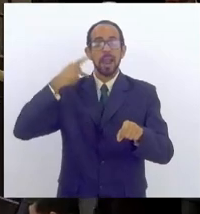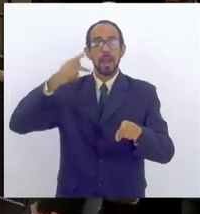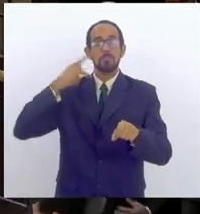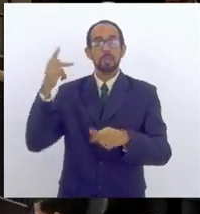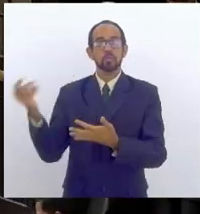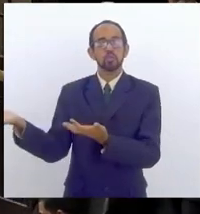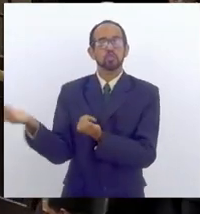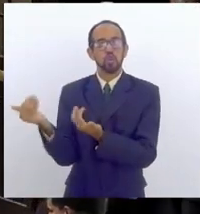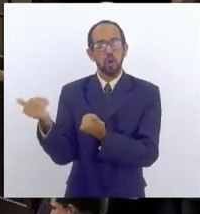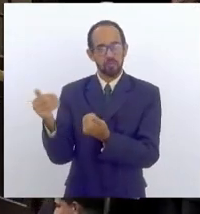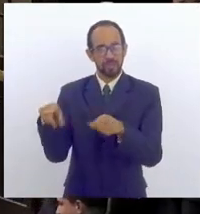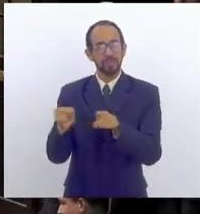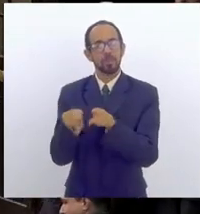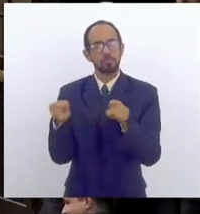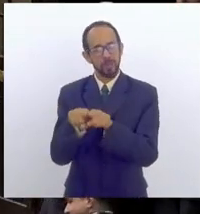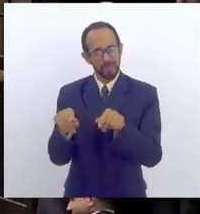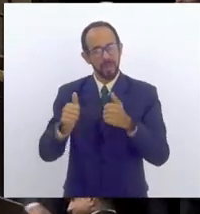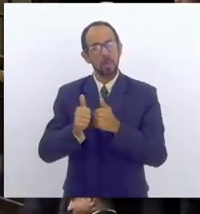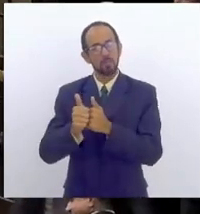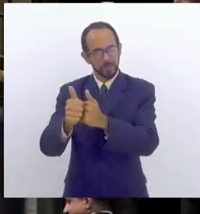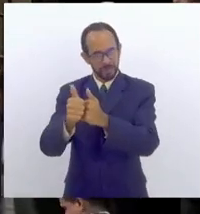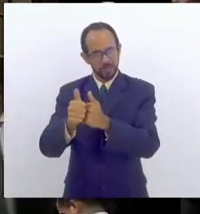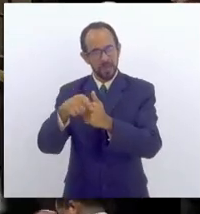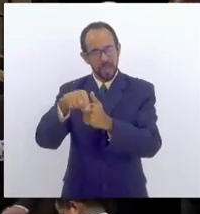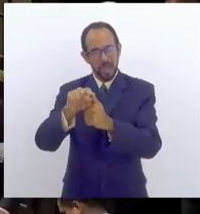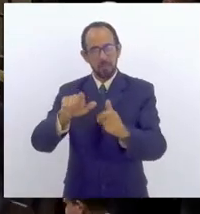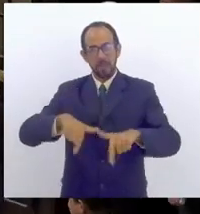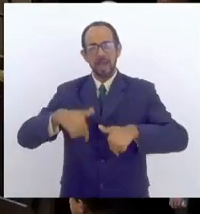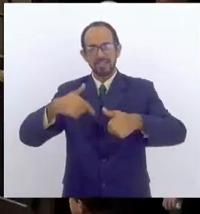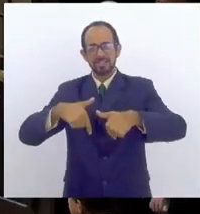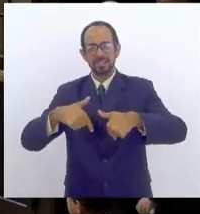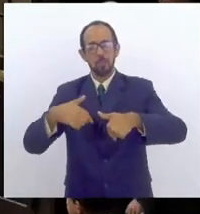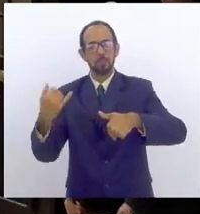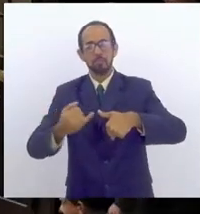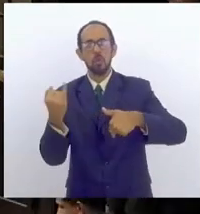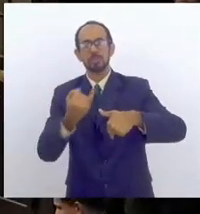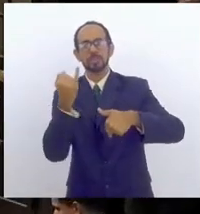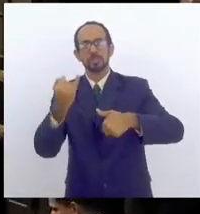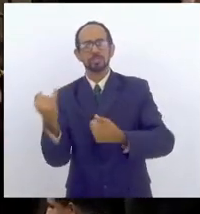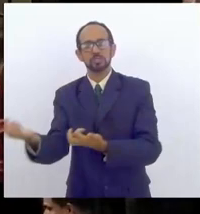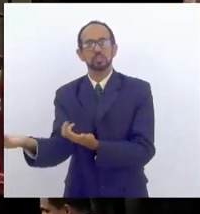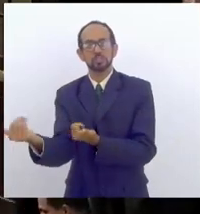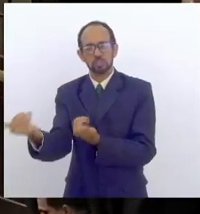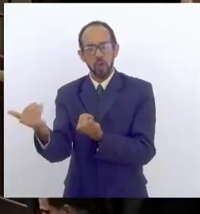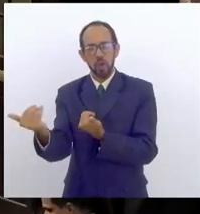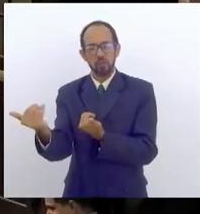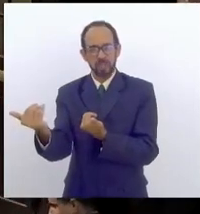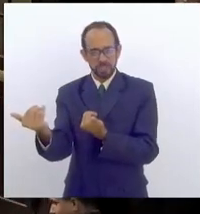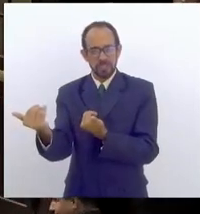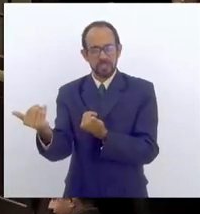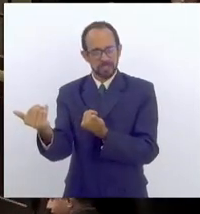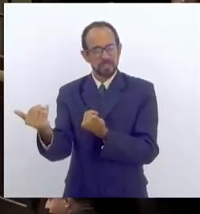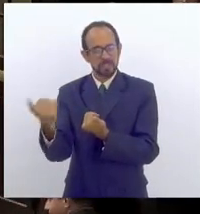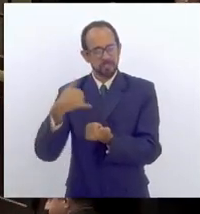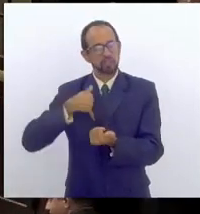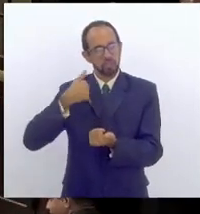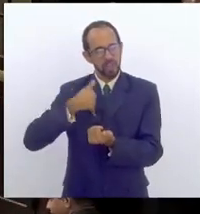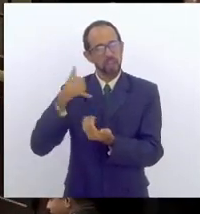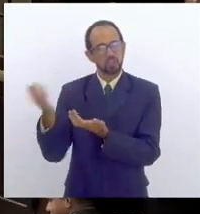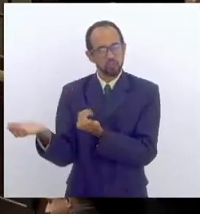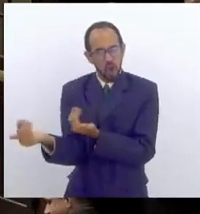Uma iniciativa bacana de jovens, né, rapazes,